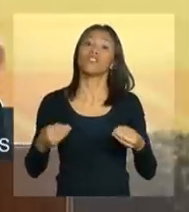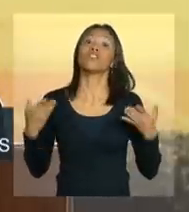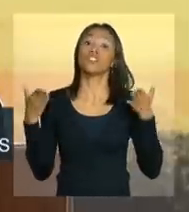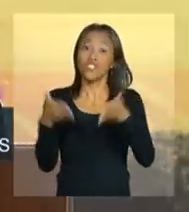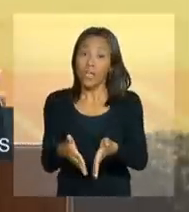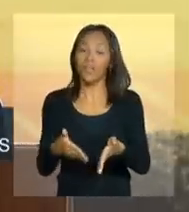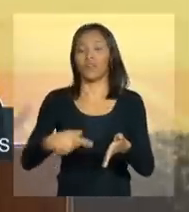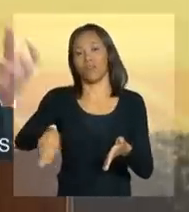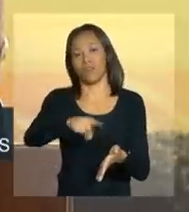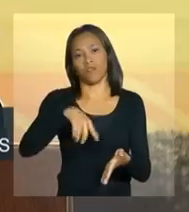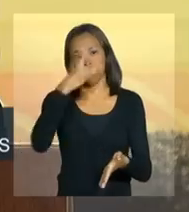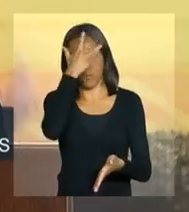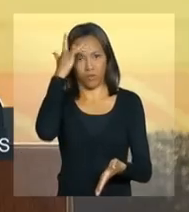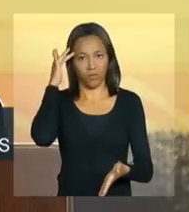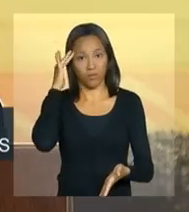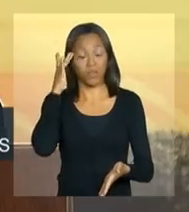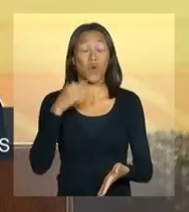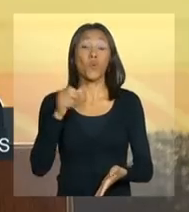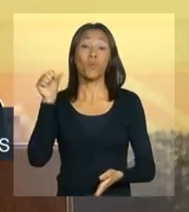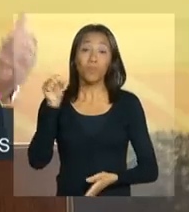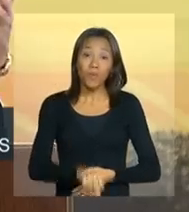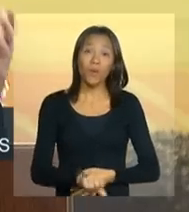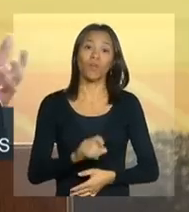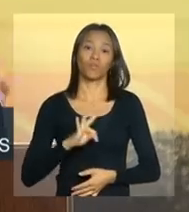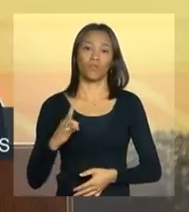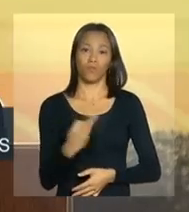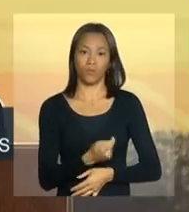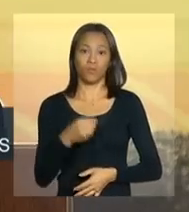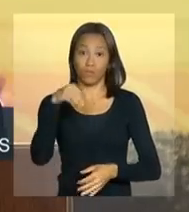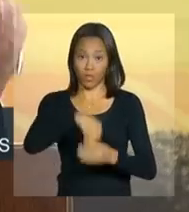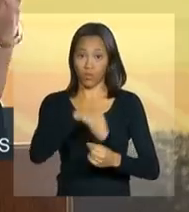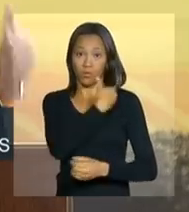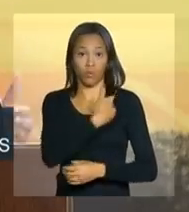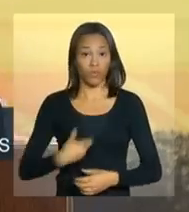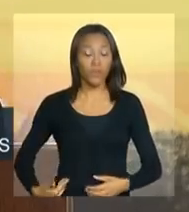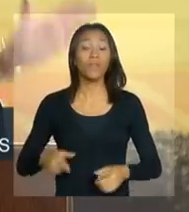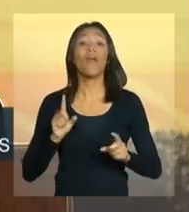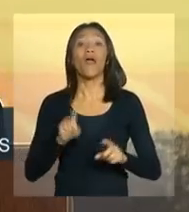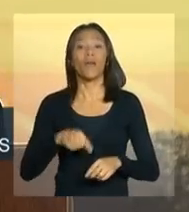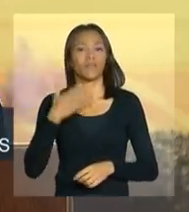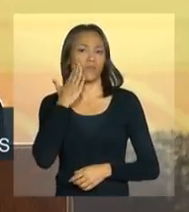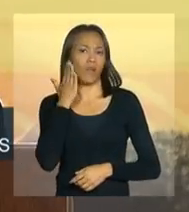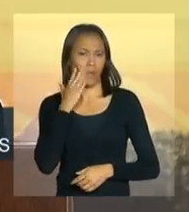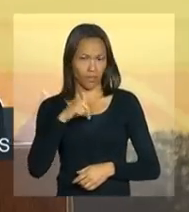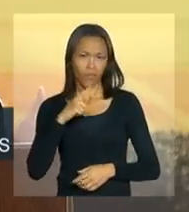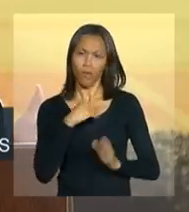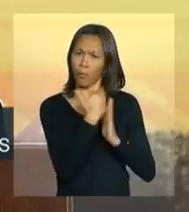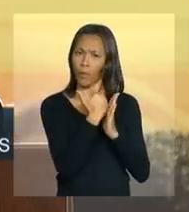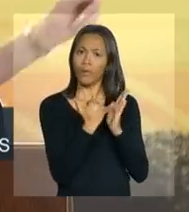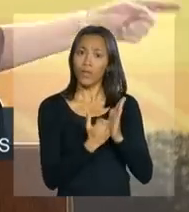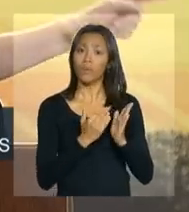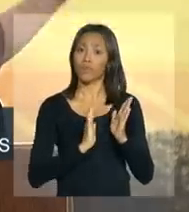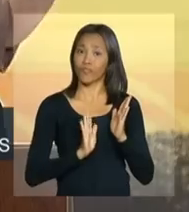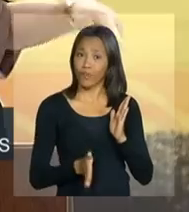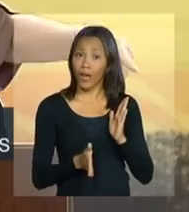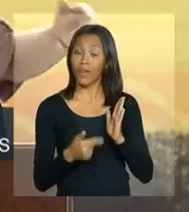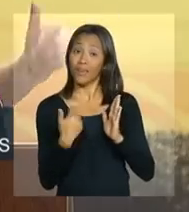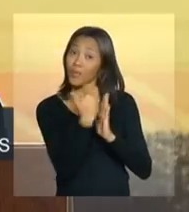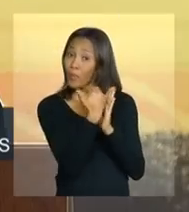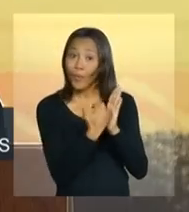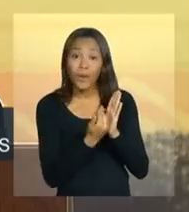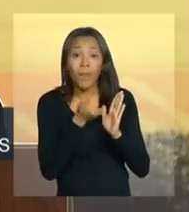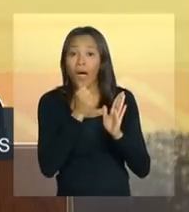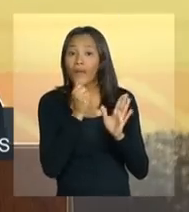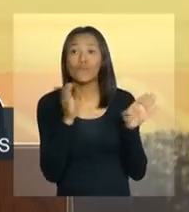porque muitas vezes o mais terrível no governo é saber que tem o programa e que o programa não